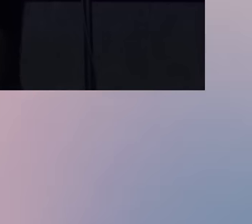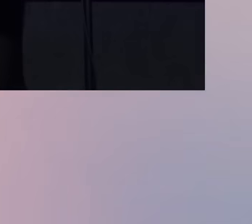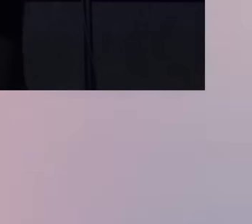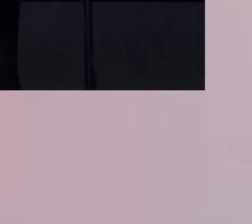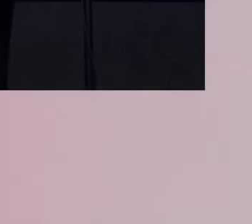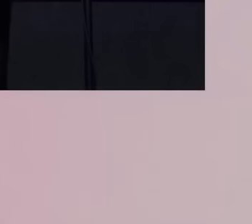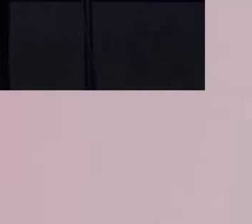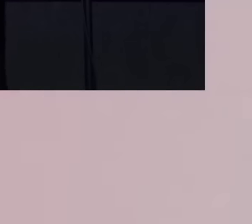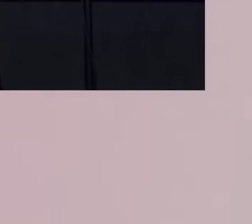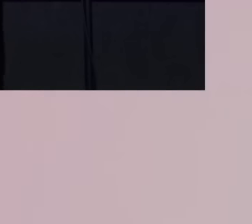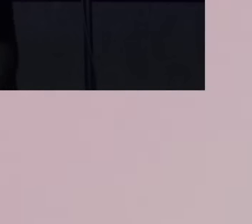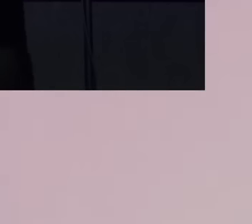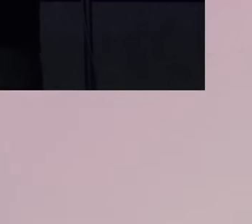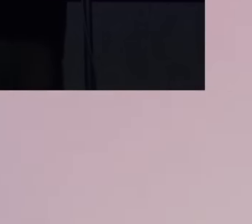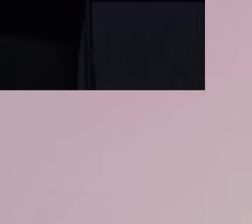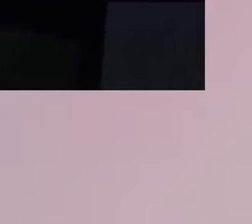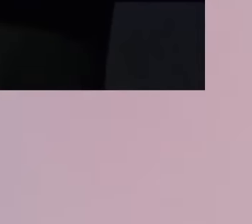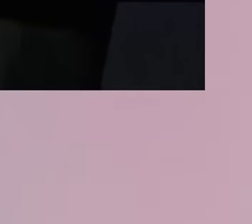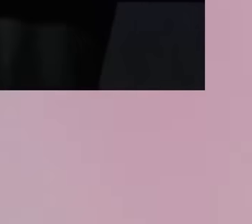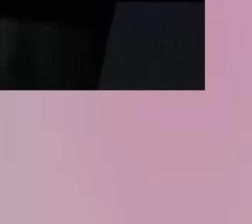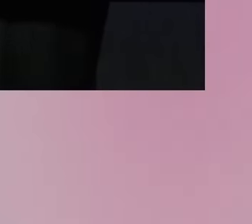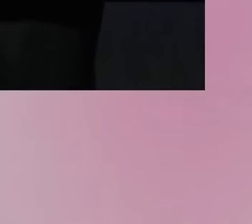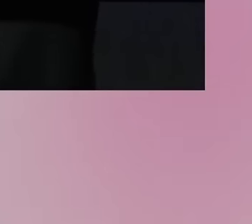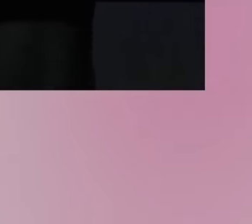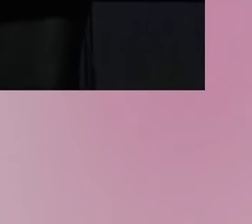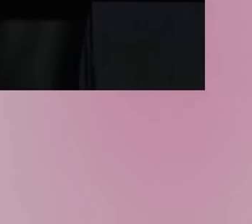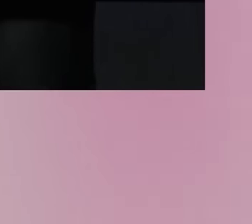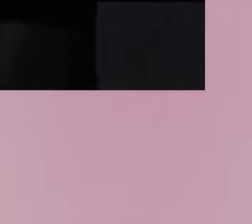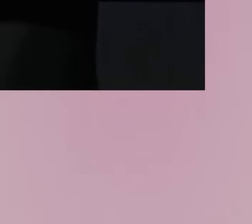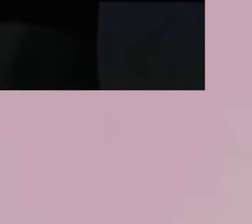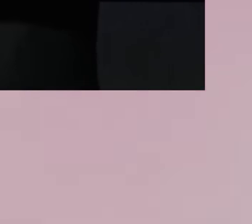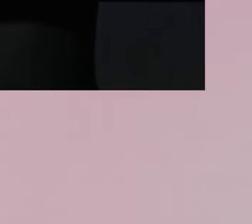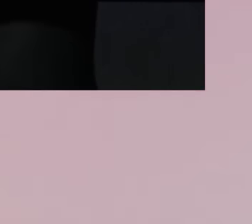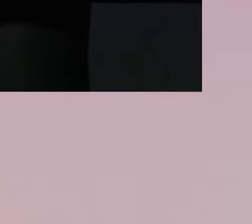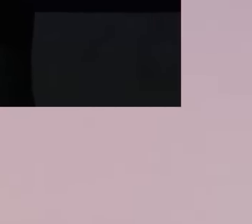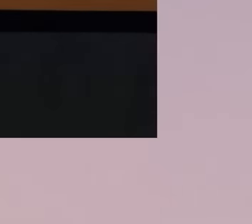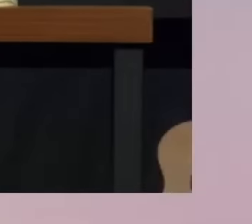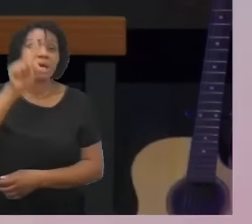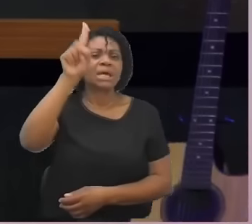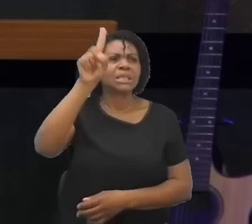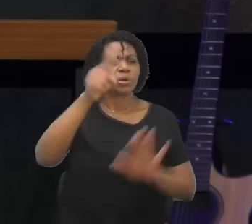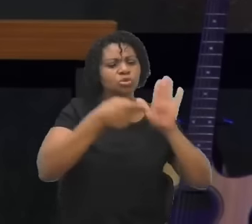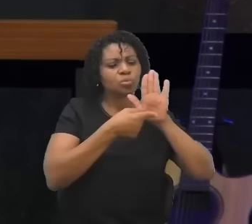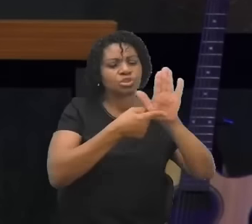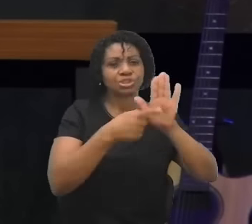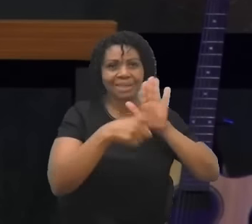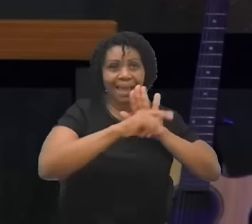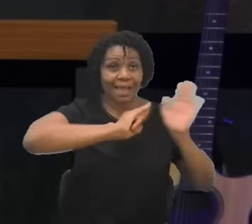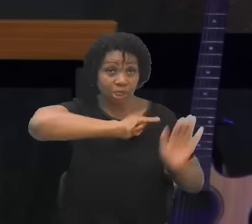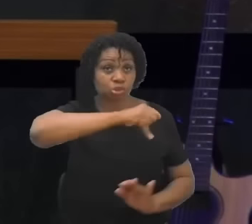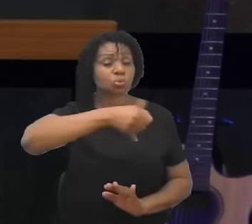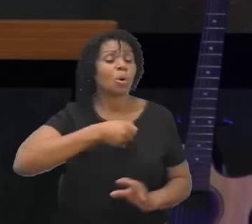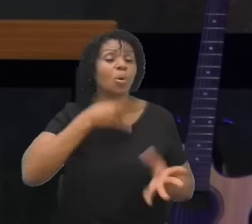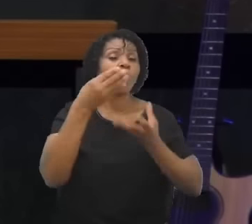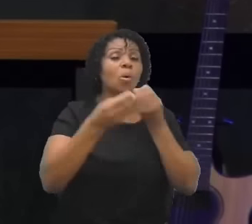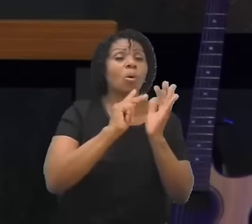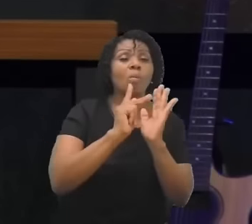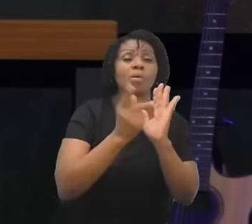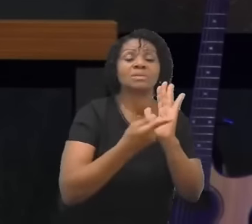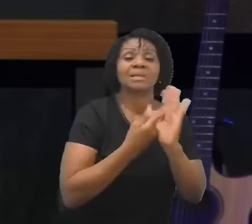Deus, ele estava na ilha de Patmos, ele subiu e Deus queria mostrar como funciona o céu, Deus